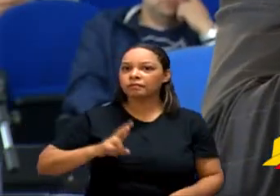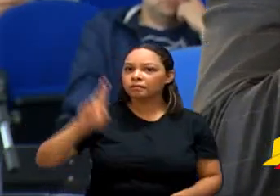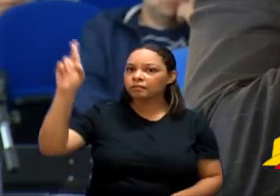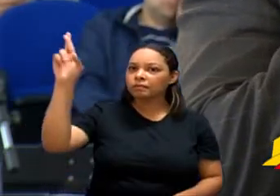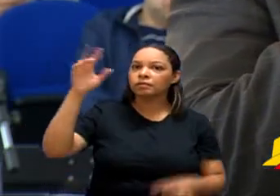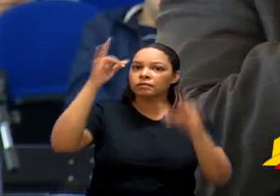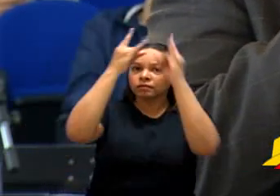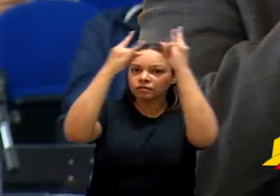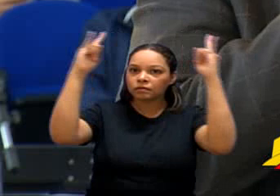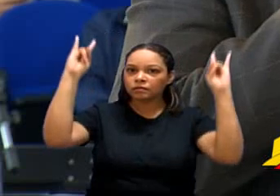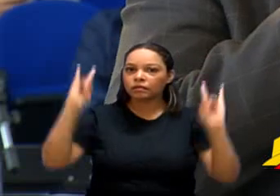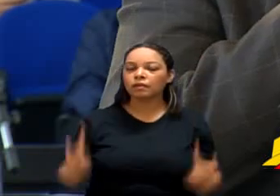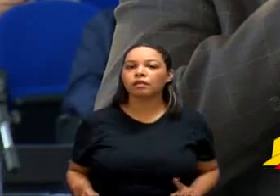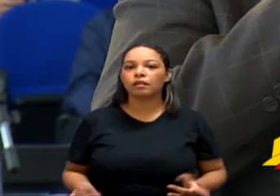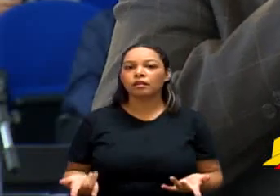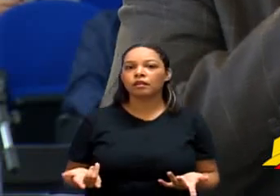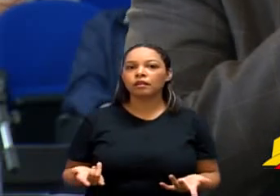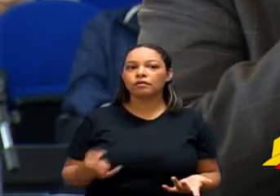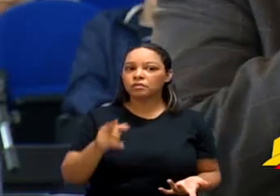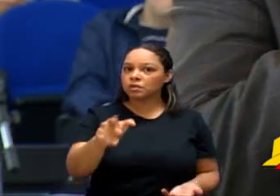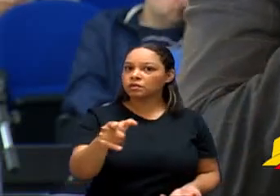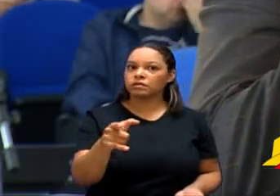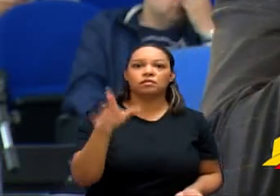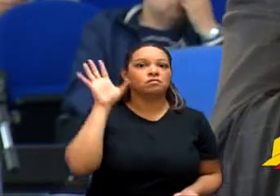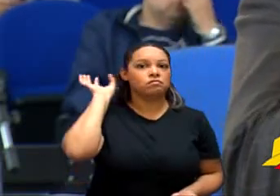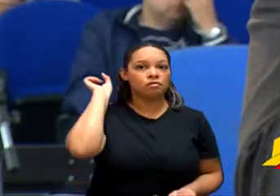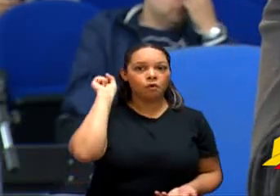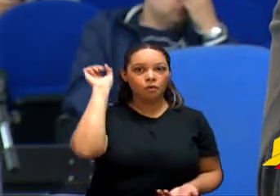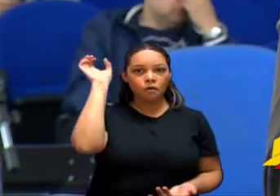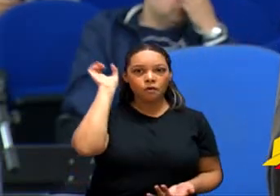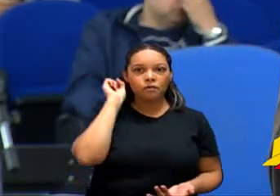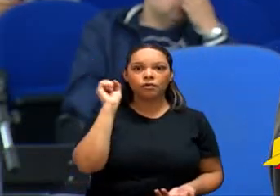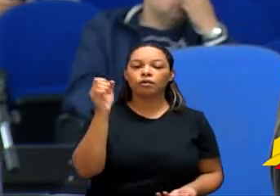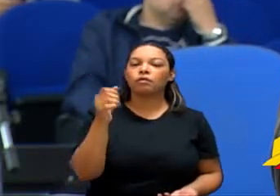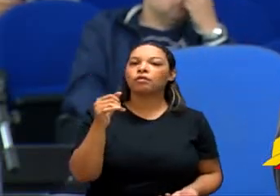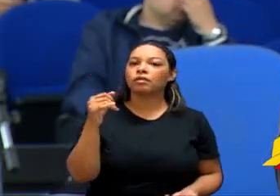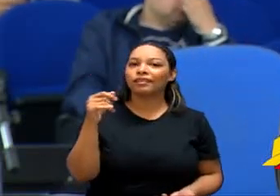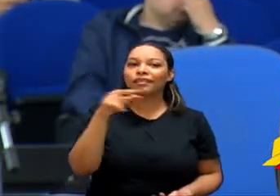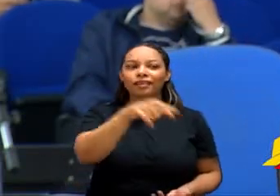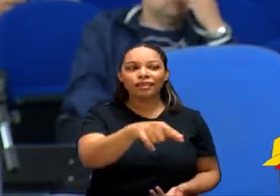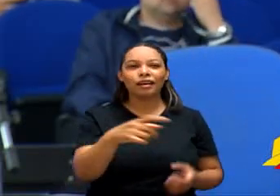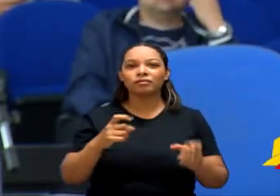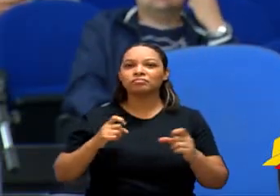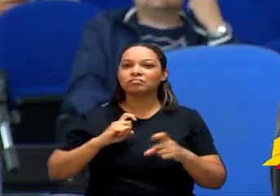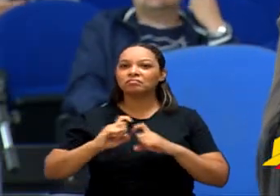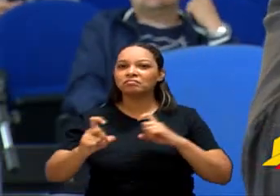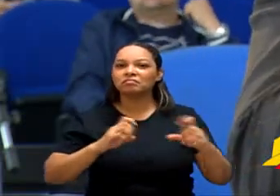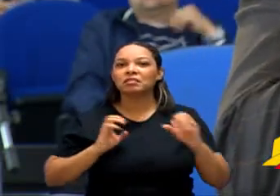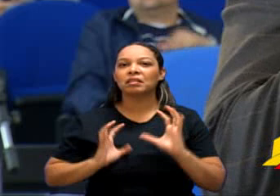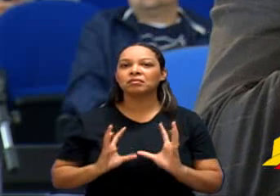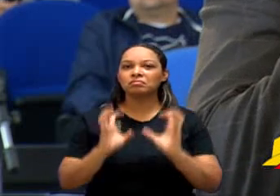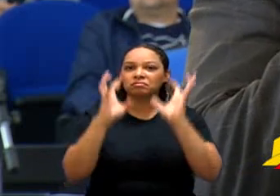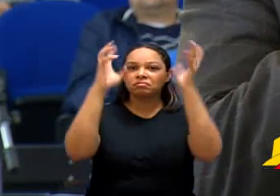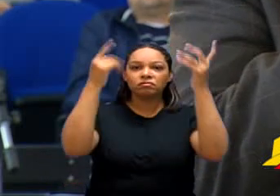deu alguma briga, alguma confusão. Algum problema de ordem. Um local que passa mais